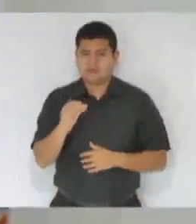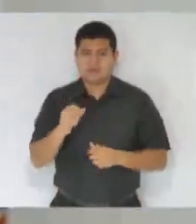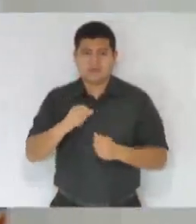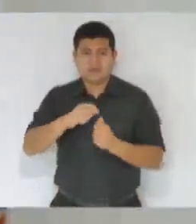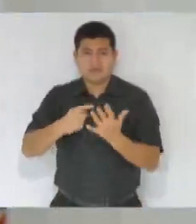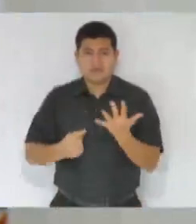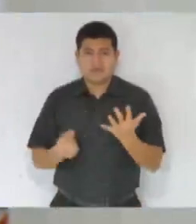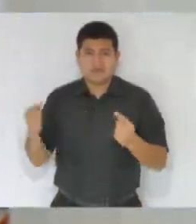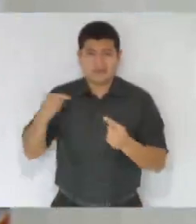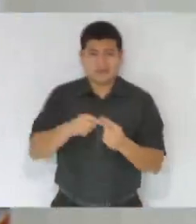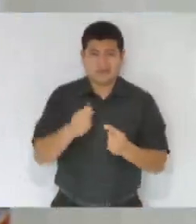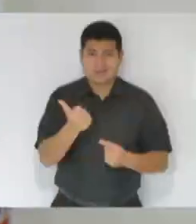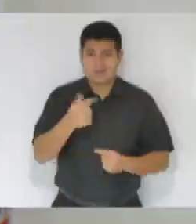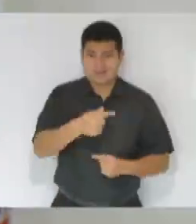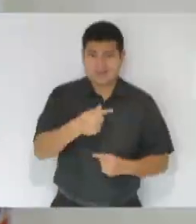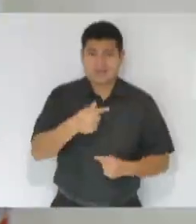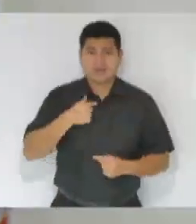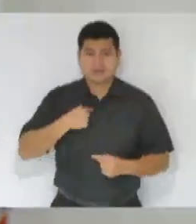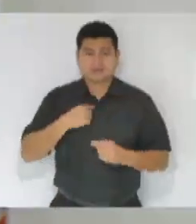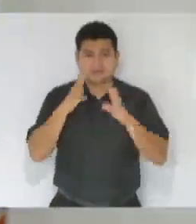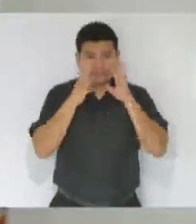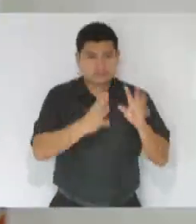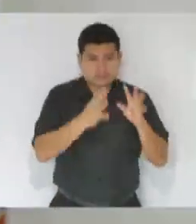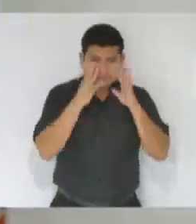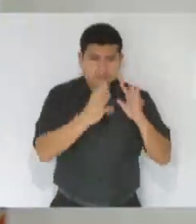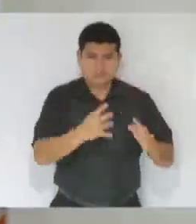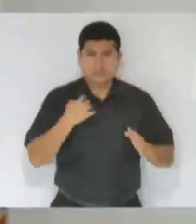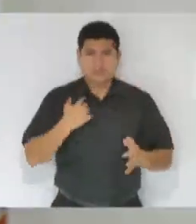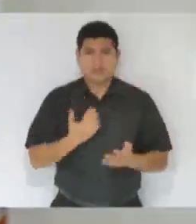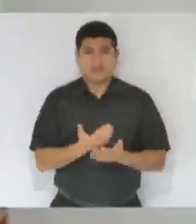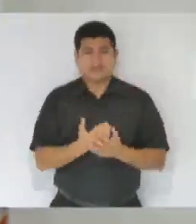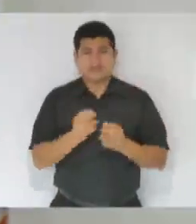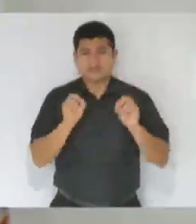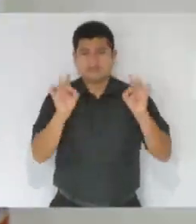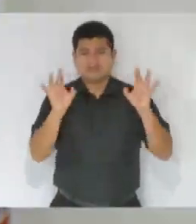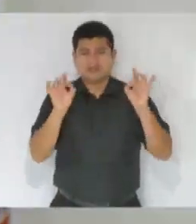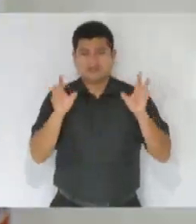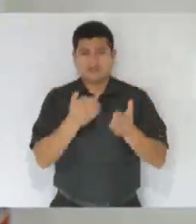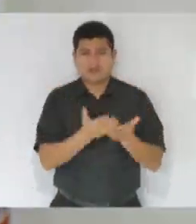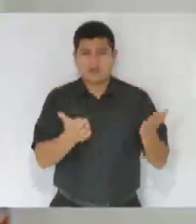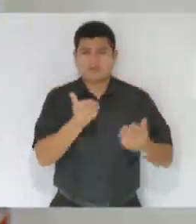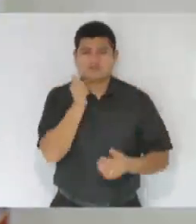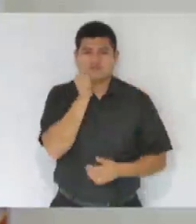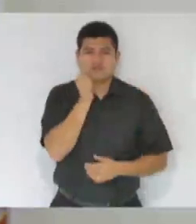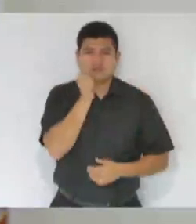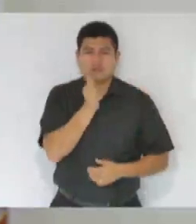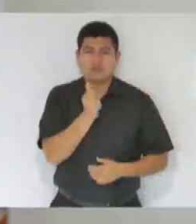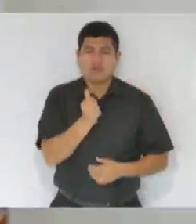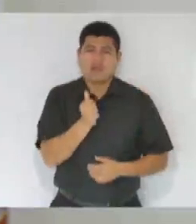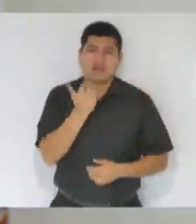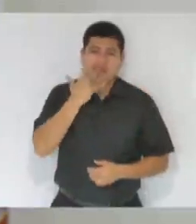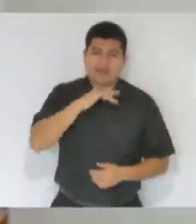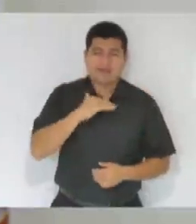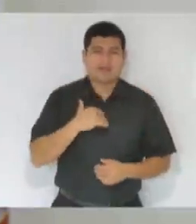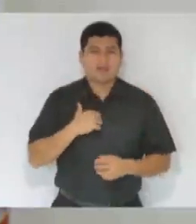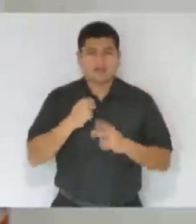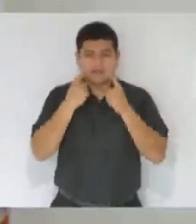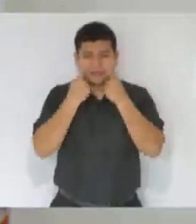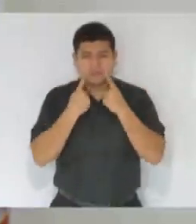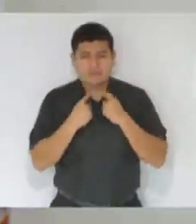essas palavras, especialmente ao clamor das mulheres e crianças que choram, que imploram